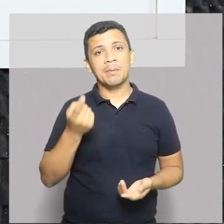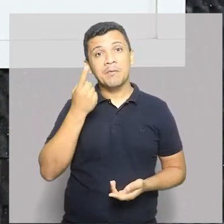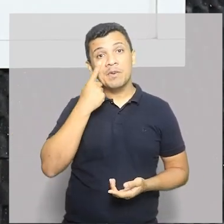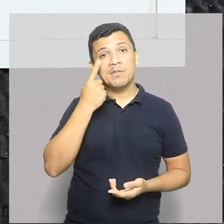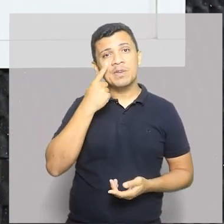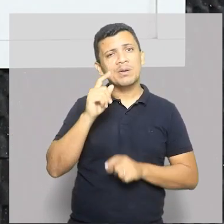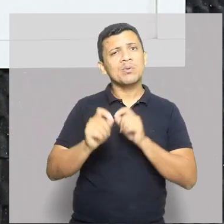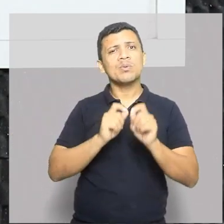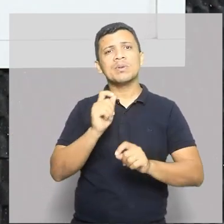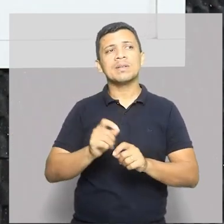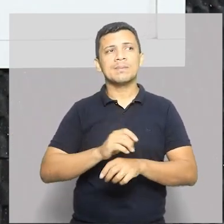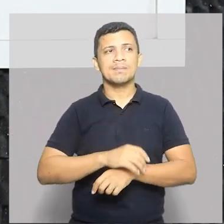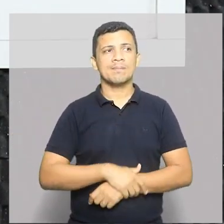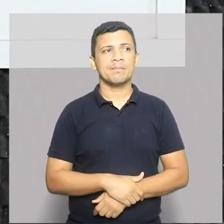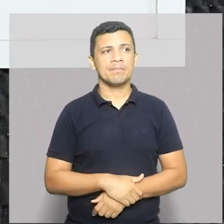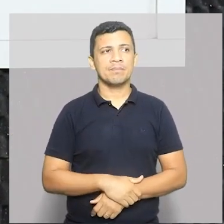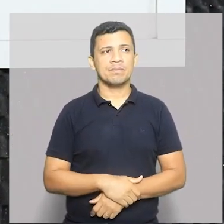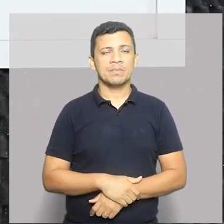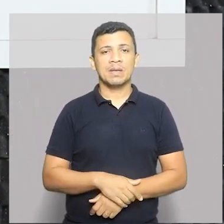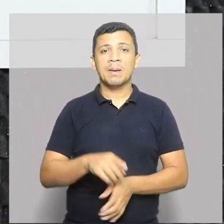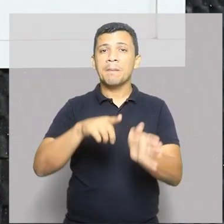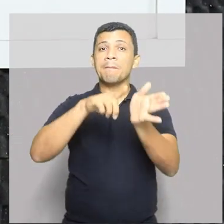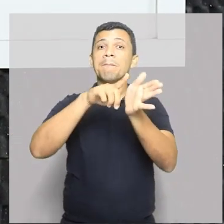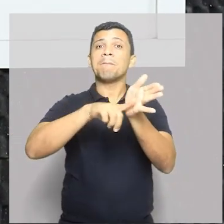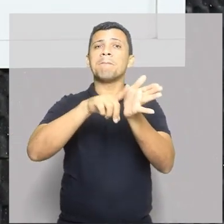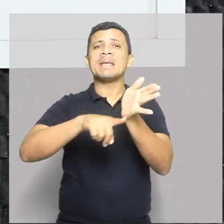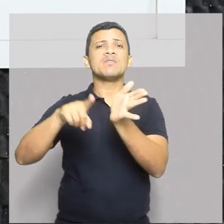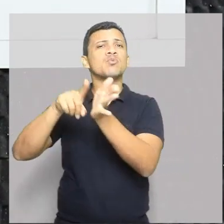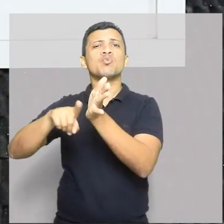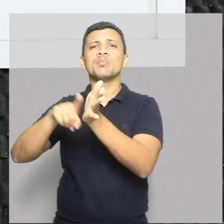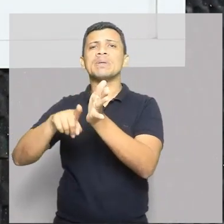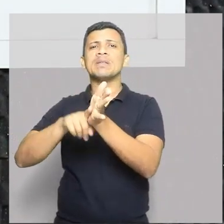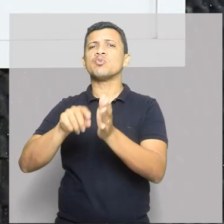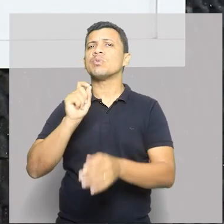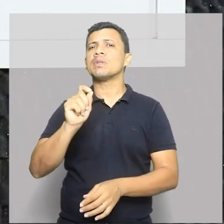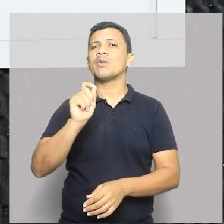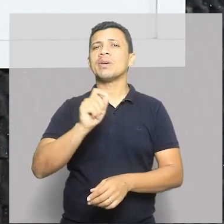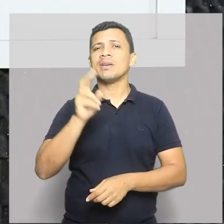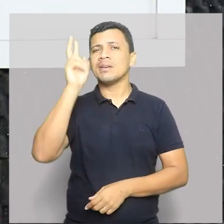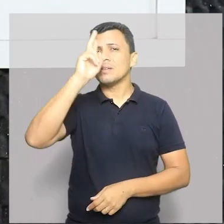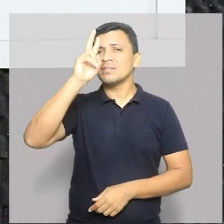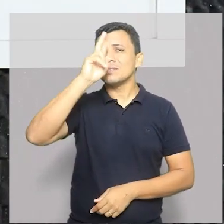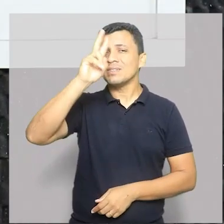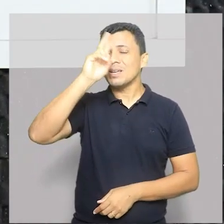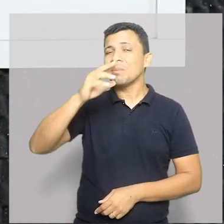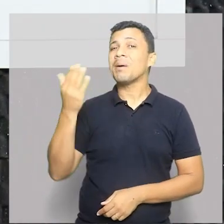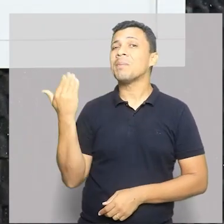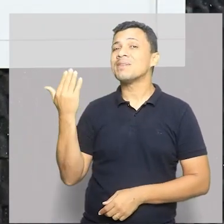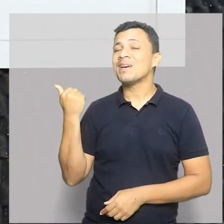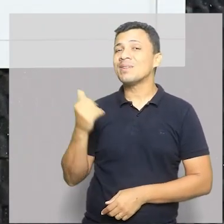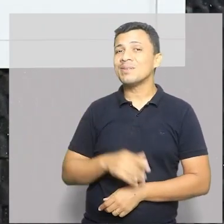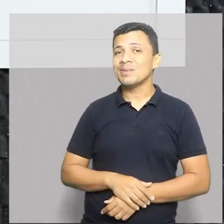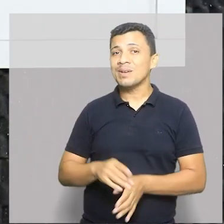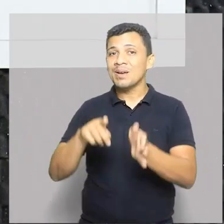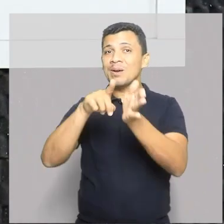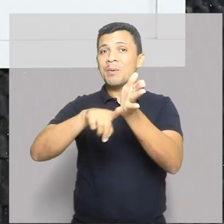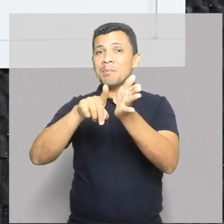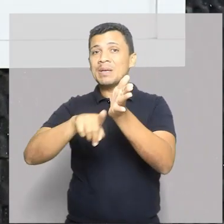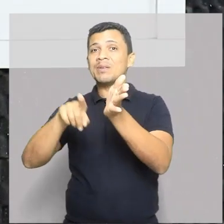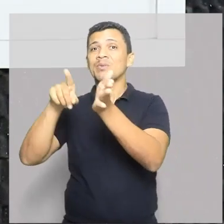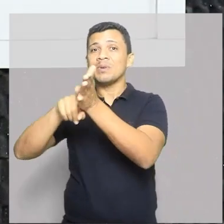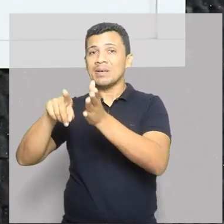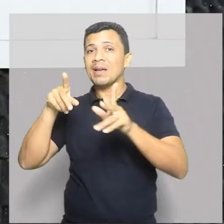bem aqui, ó, ó. Ó, menos com menos dá o quê? Vamos lá, lembra quando era criancinha? Sinais iguais dá